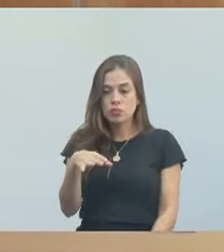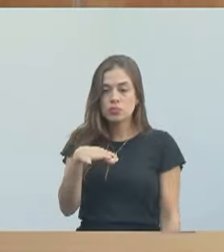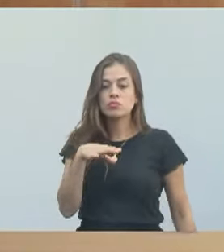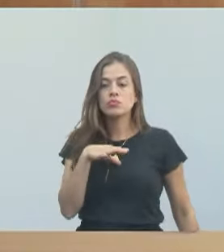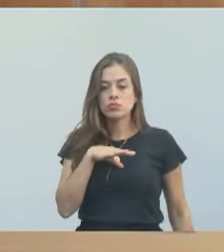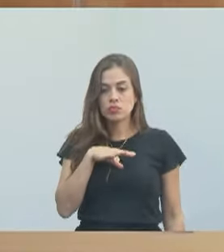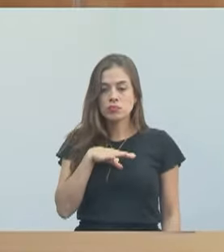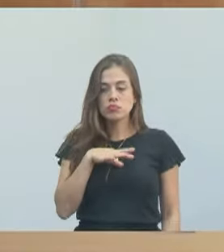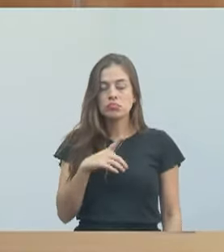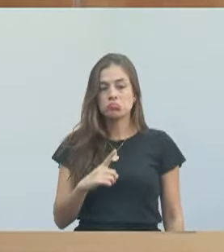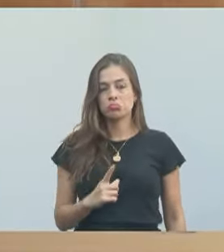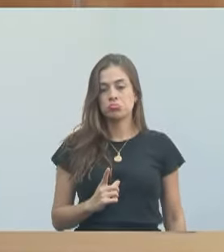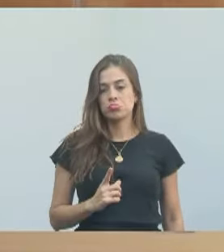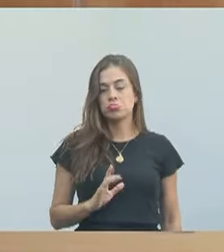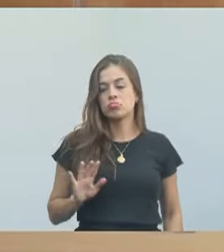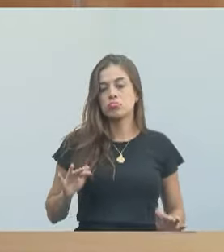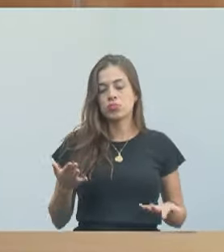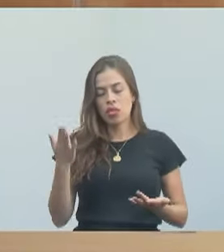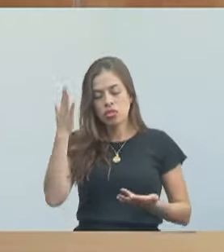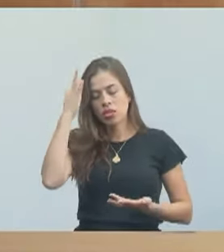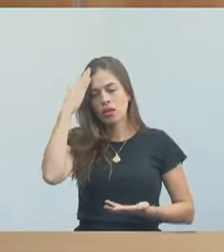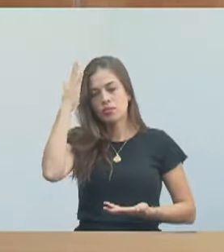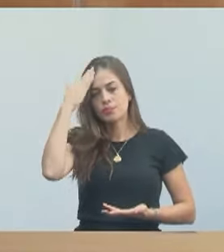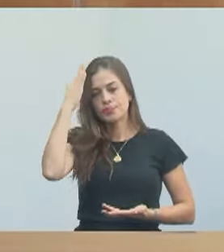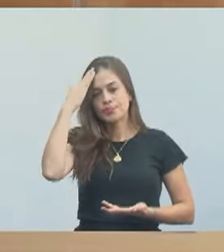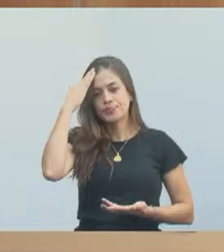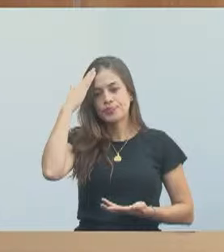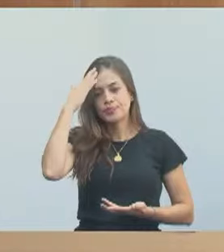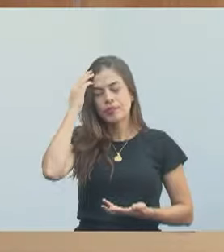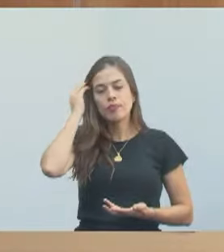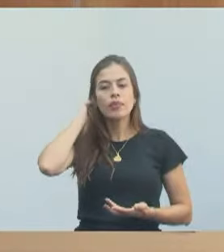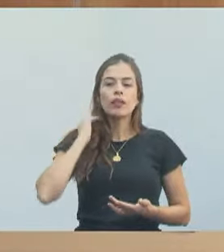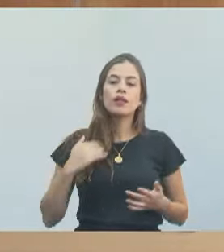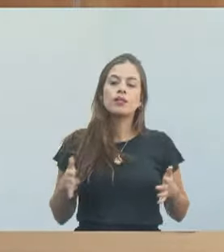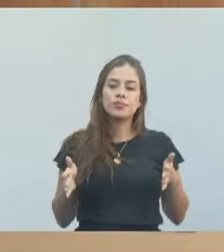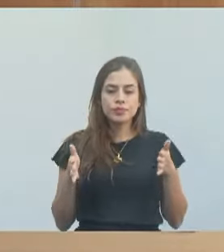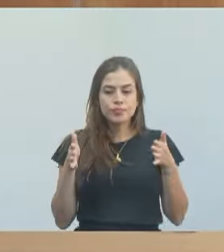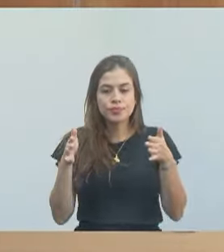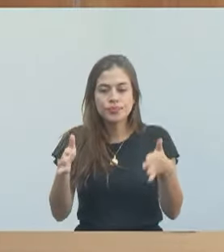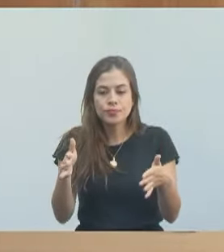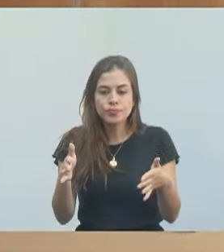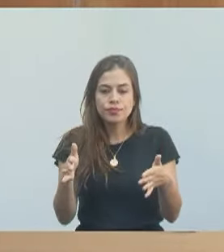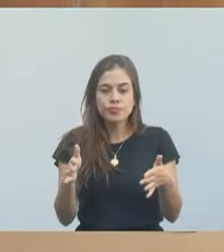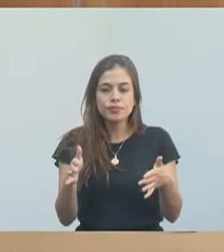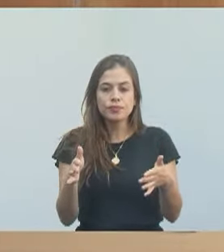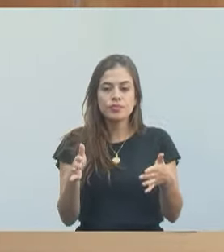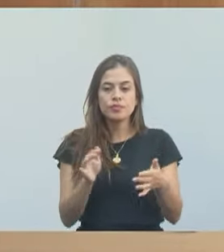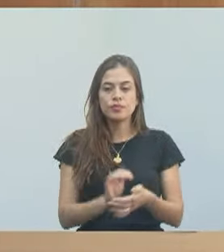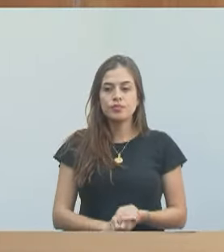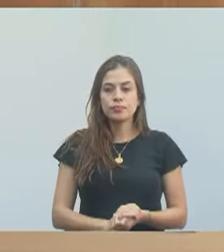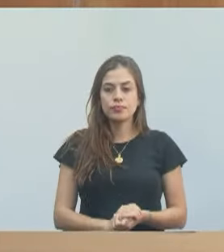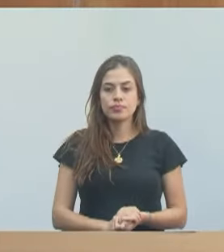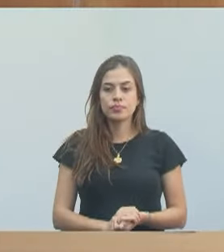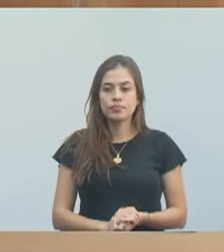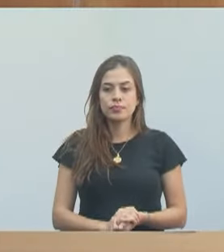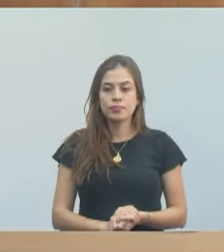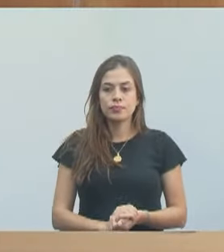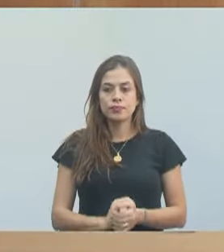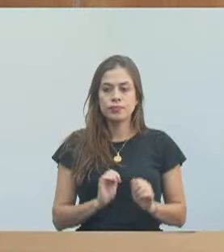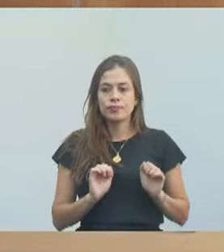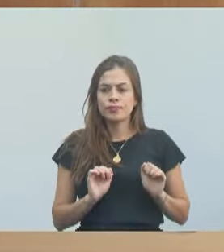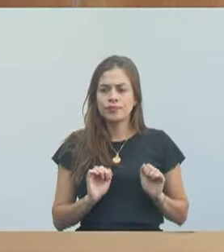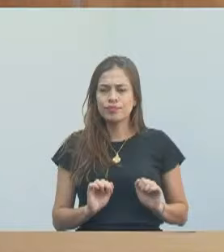tem, que a gente sabe disso, que essa rota de Jacareí que passa a fazer